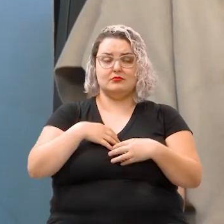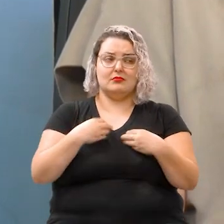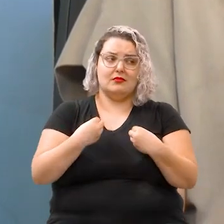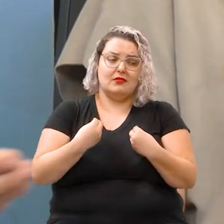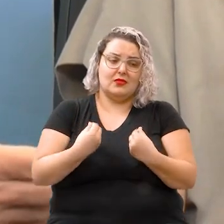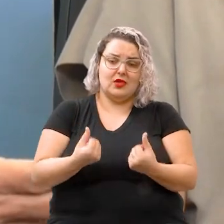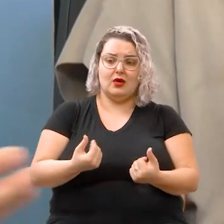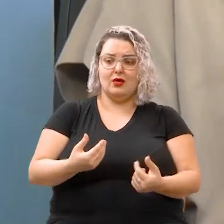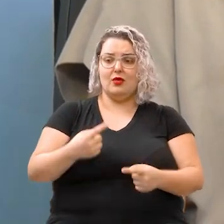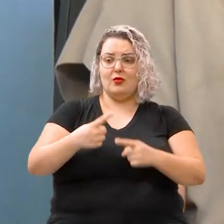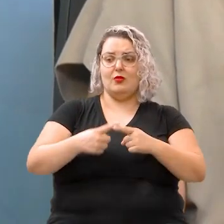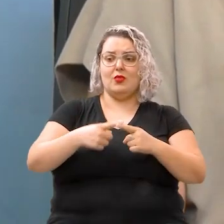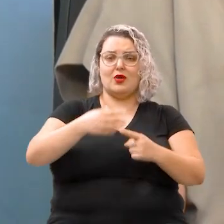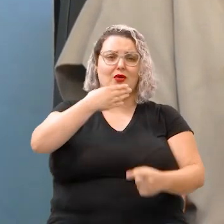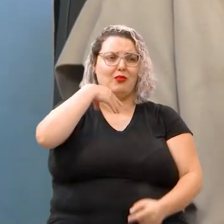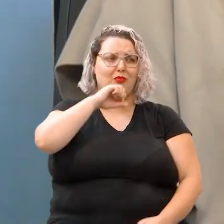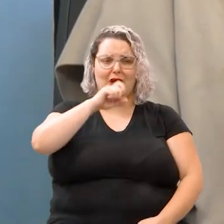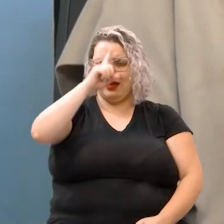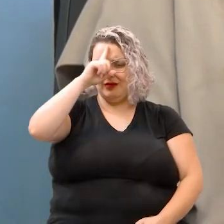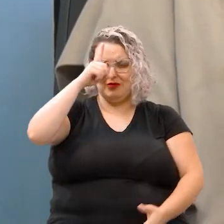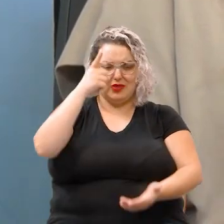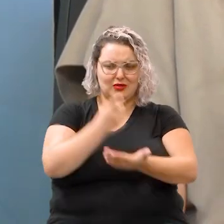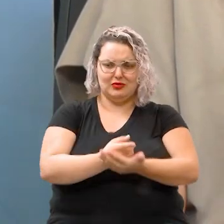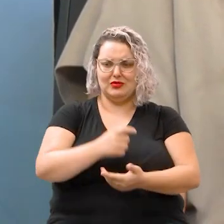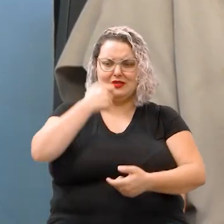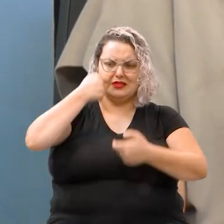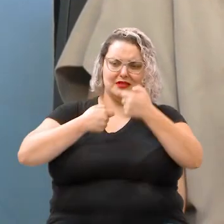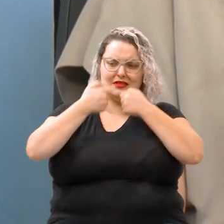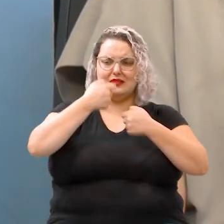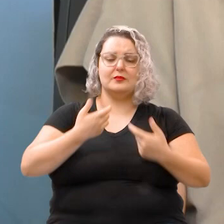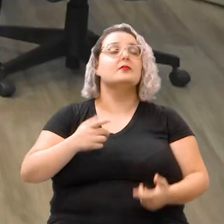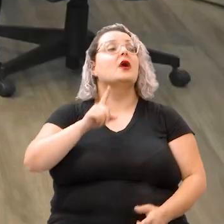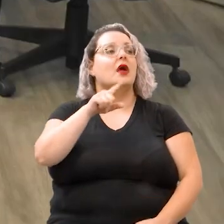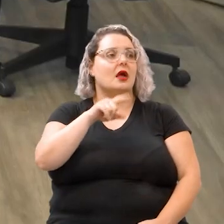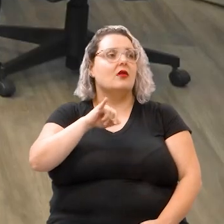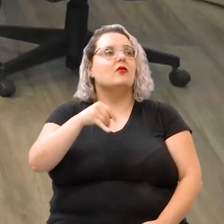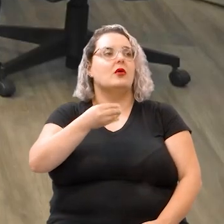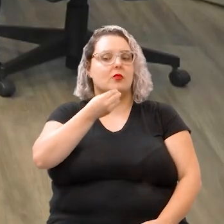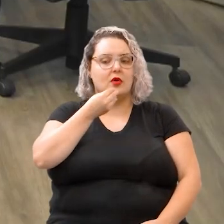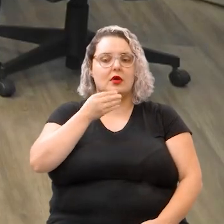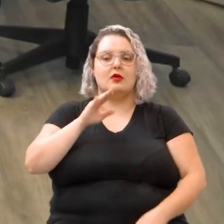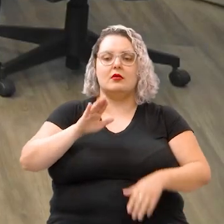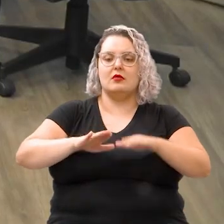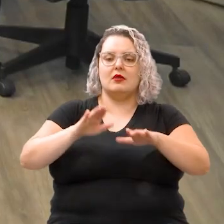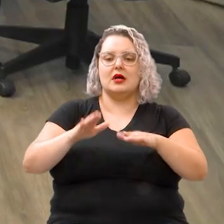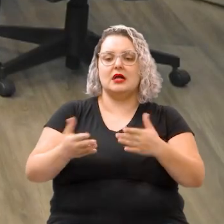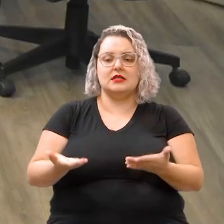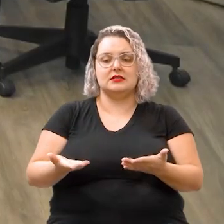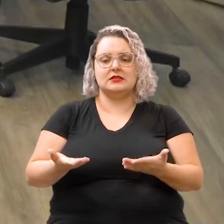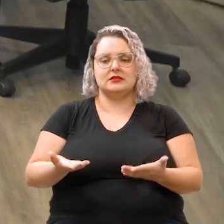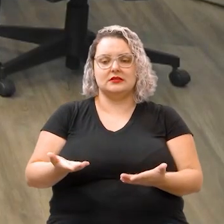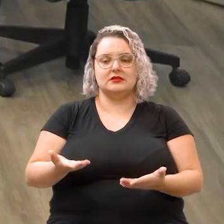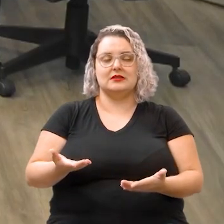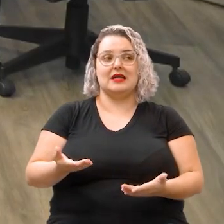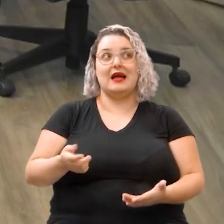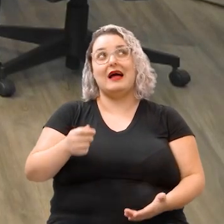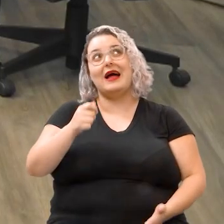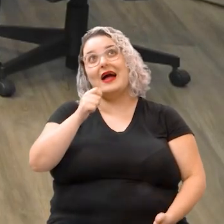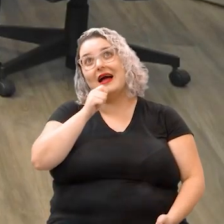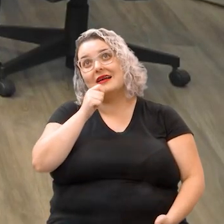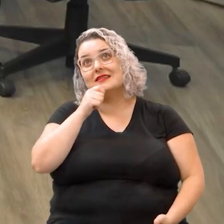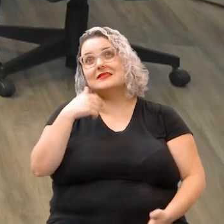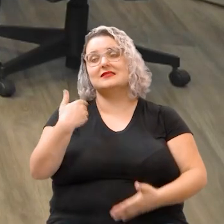fragilizadas, porque o pai obrigou a tirar os dentes, a gente teve Mas que agora eu vou fazer... aproveitar, eu sei que talvez não seja nem muito ainda, né,